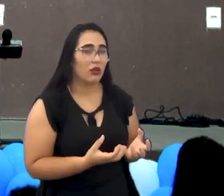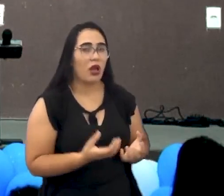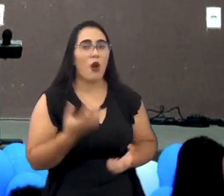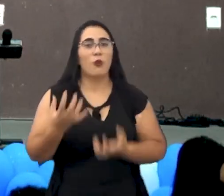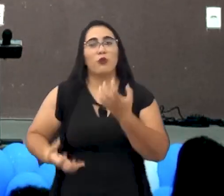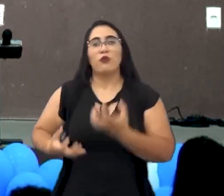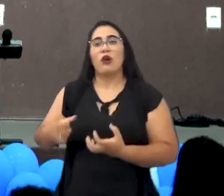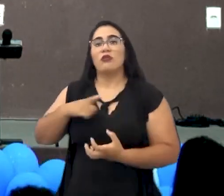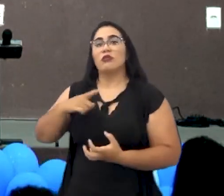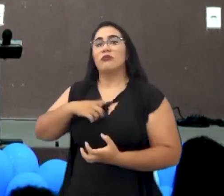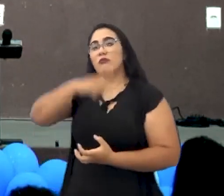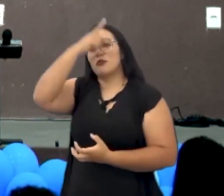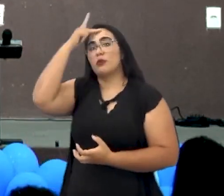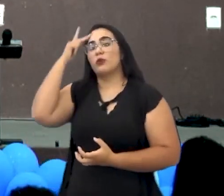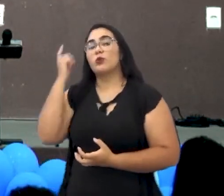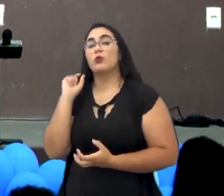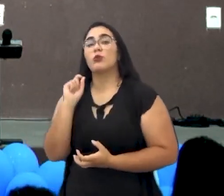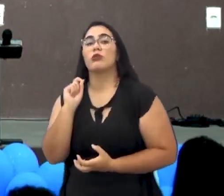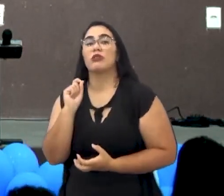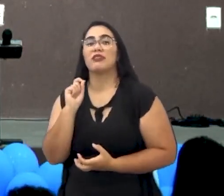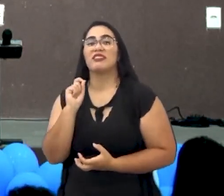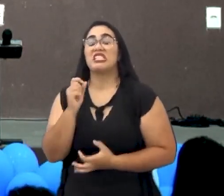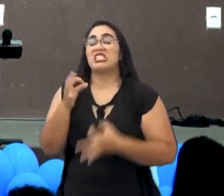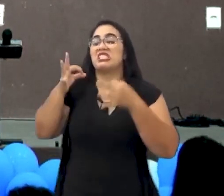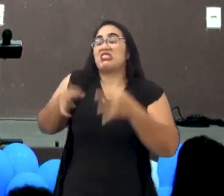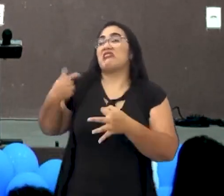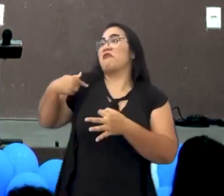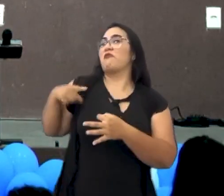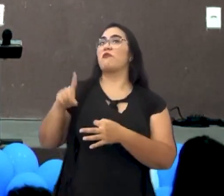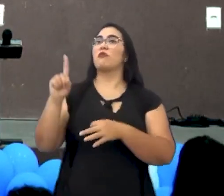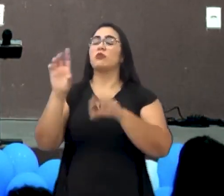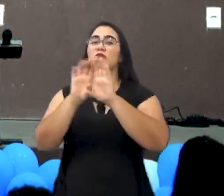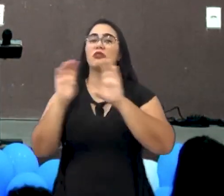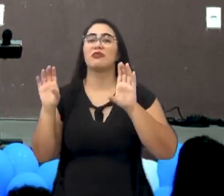gente que tinha certeza que merecia o céu.